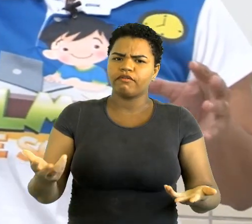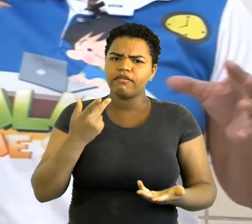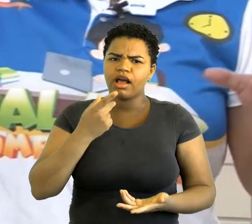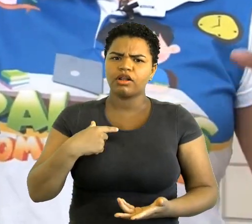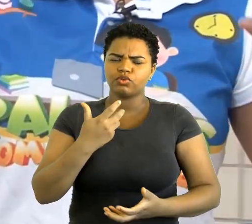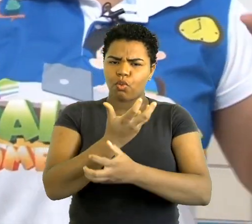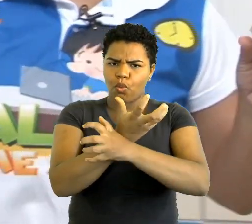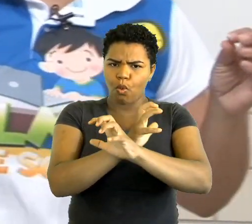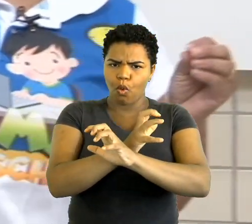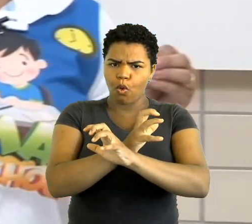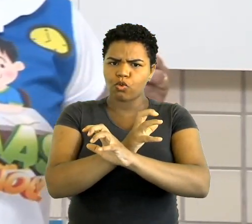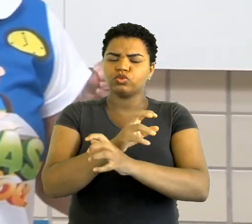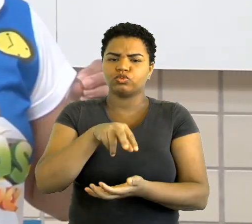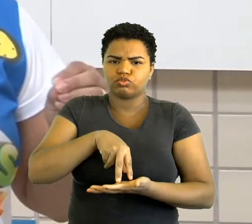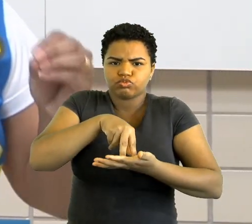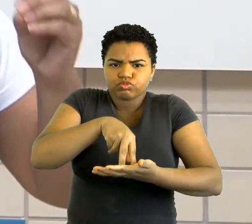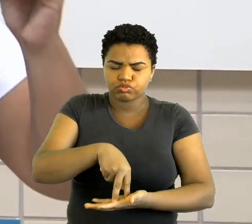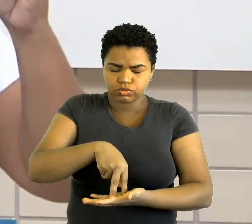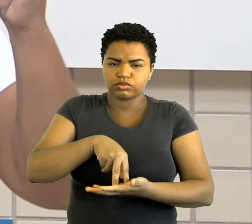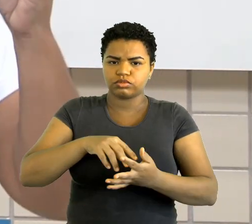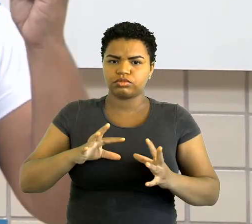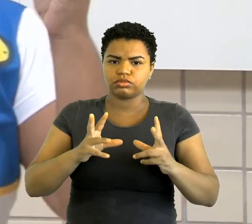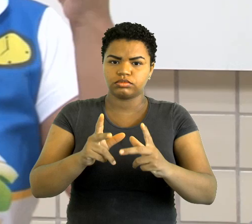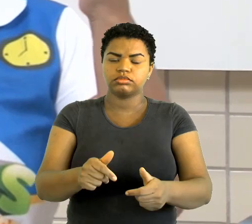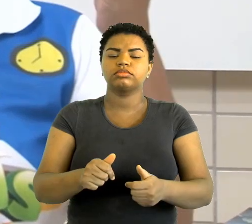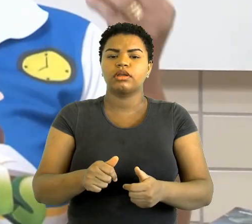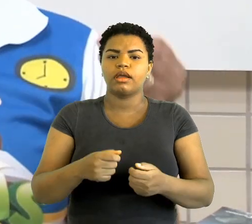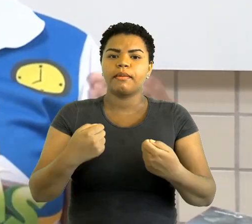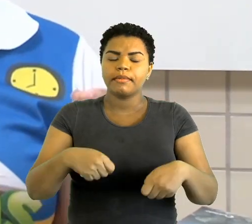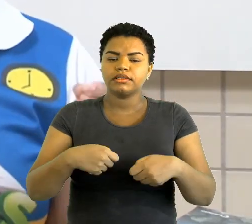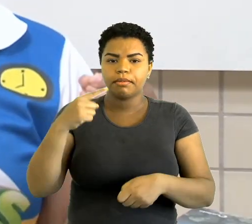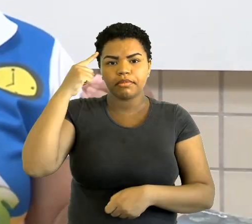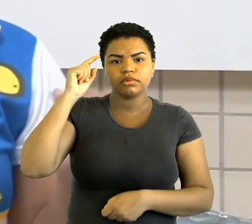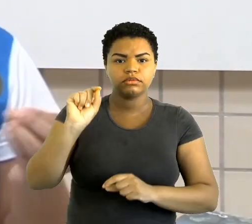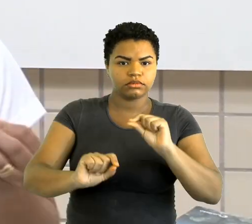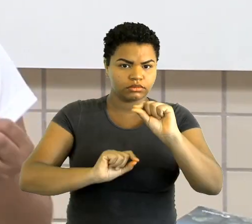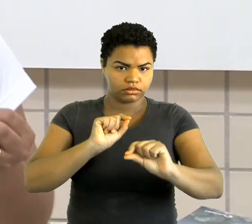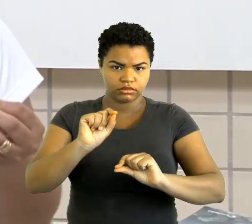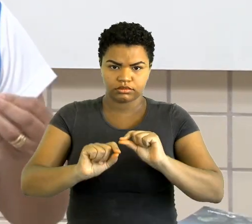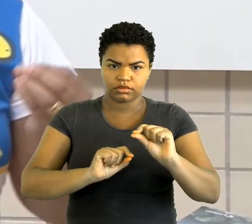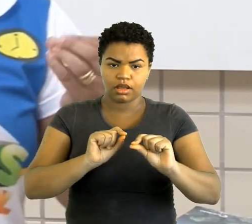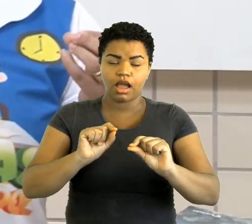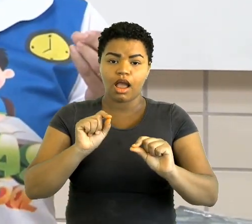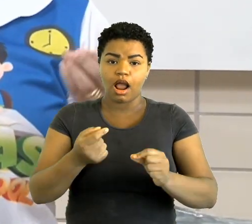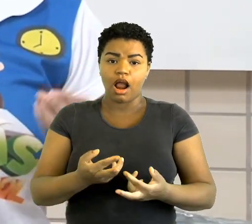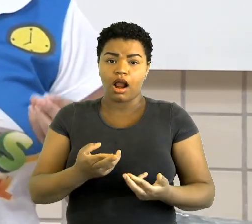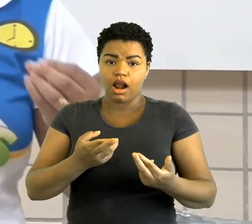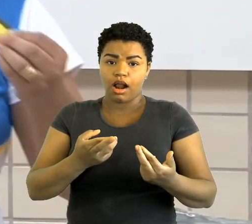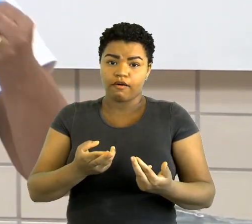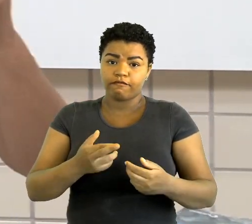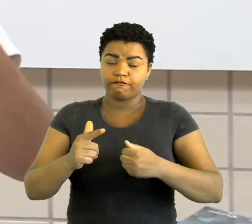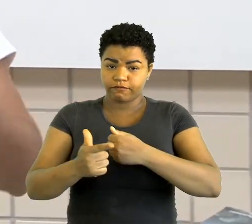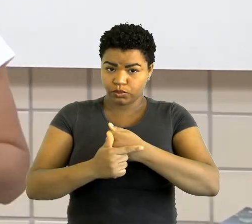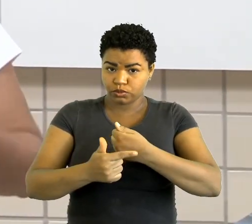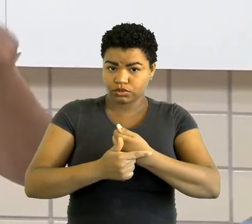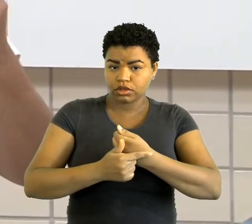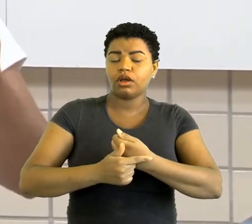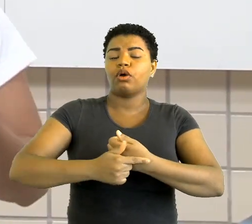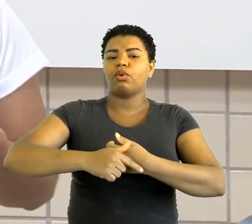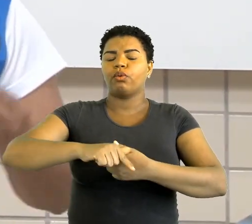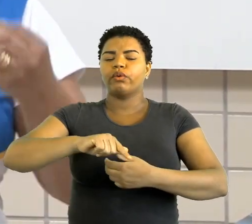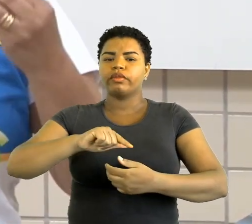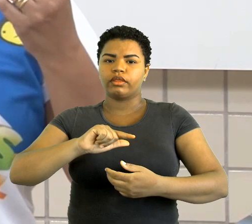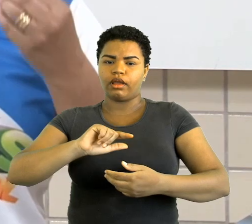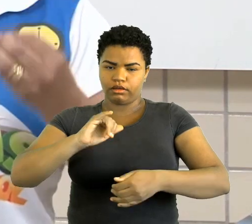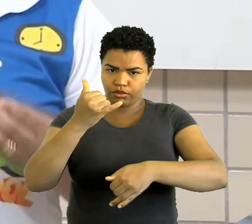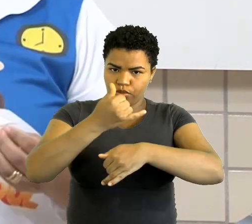temos que levar em consideração que a função da coluna vertebral é sustentar, apoiar e